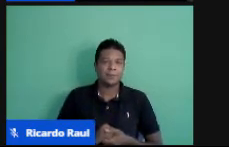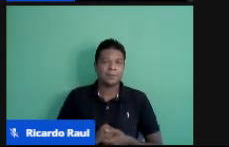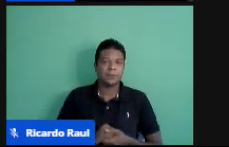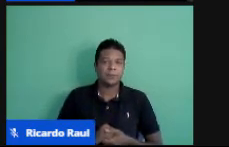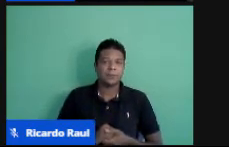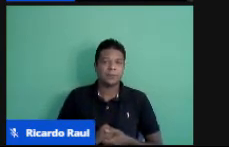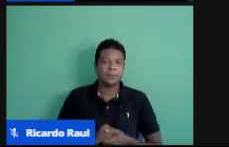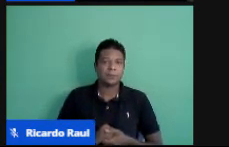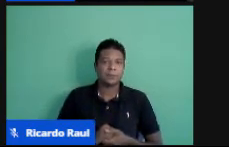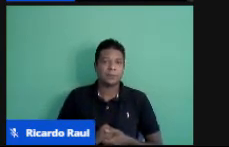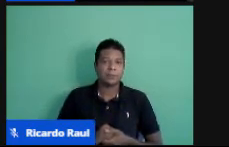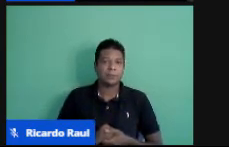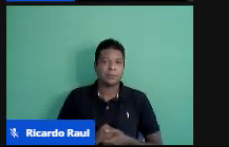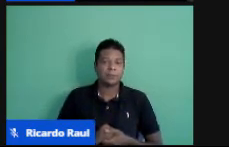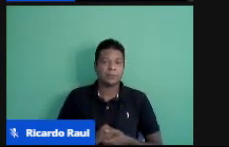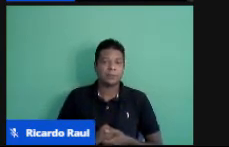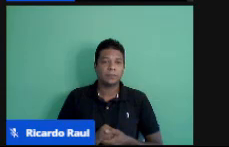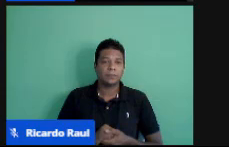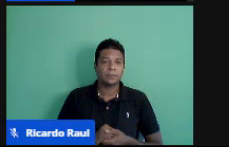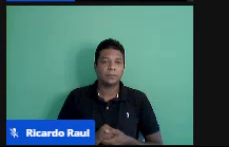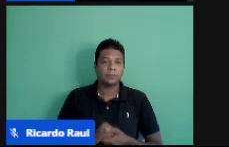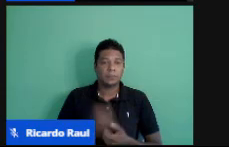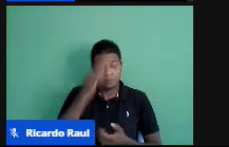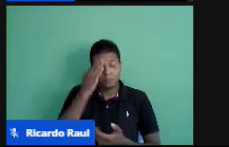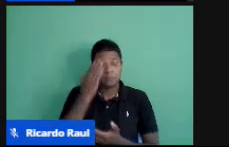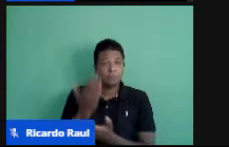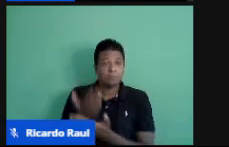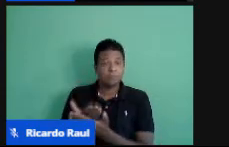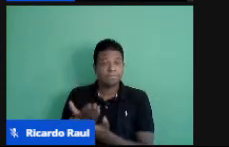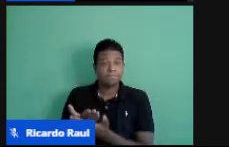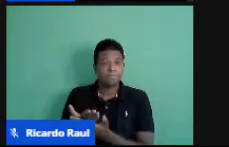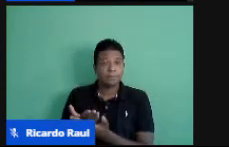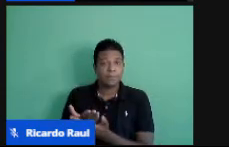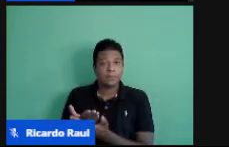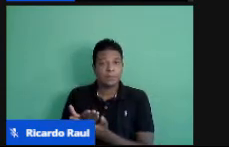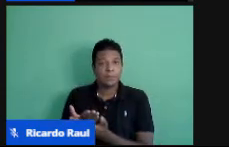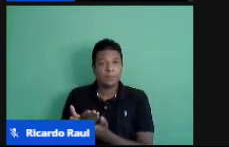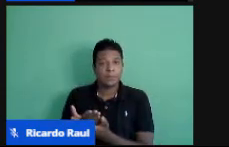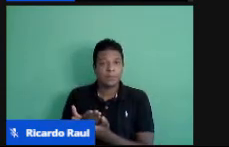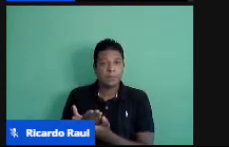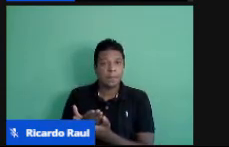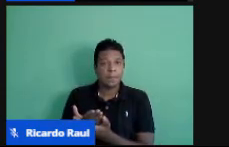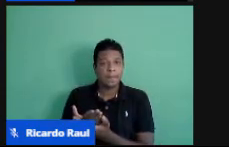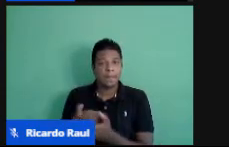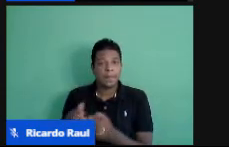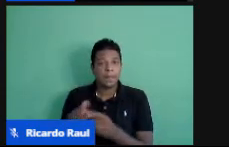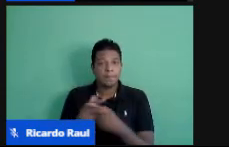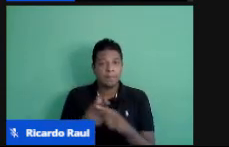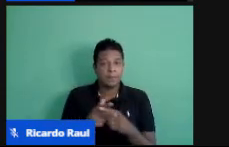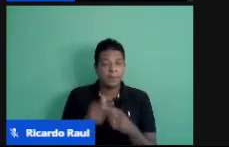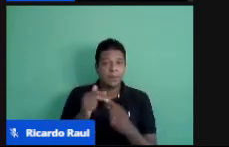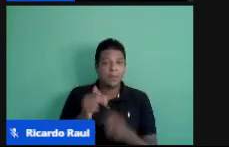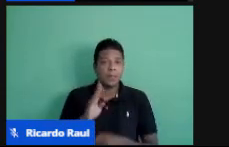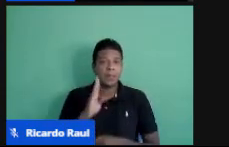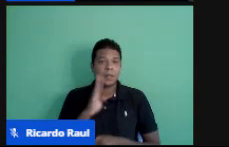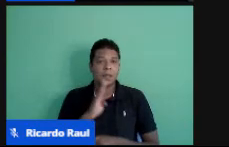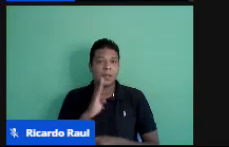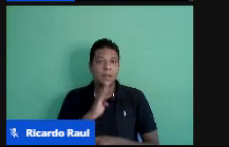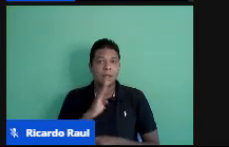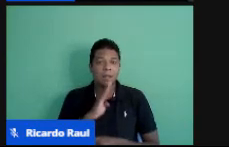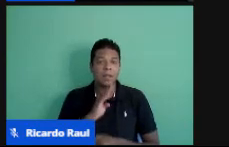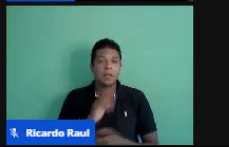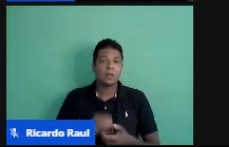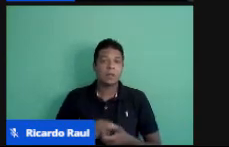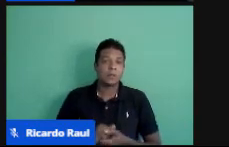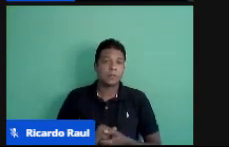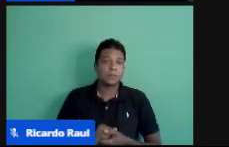Eu acredito que uma ferramenta que eu acho bem legal é justamente a possibilidade